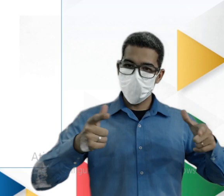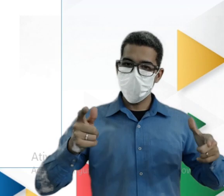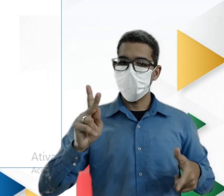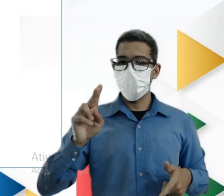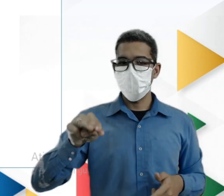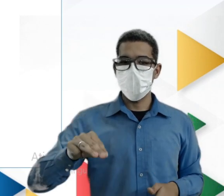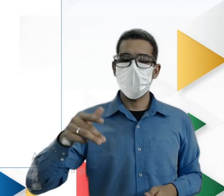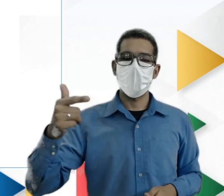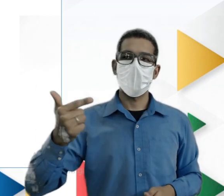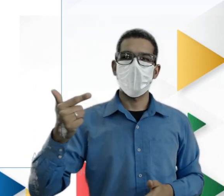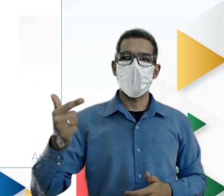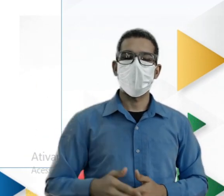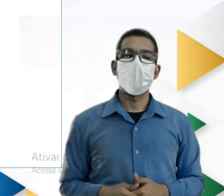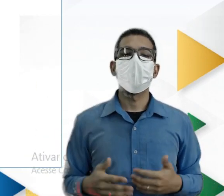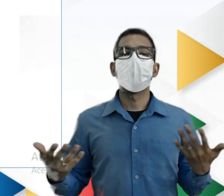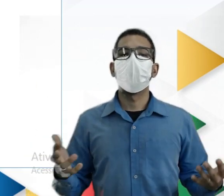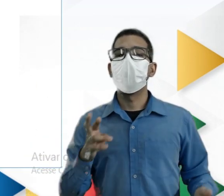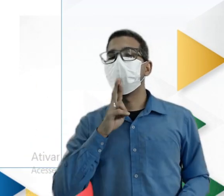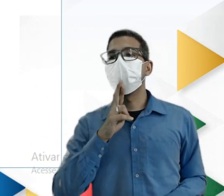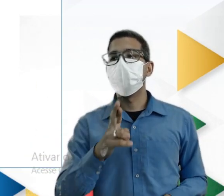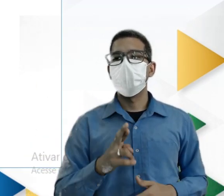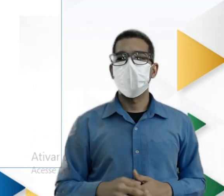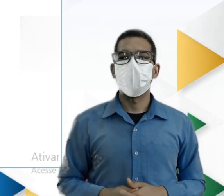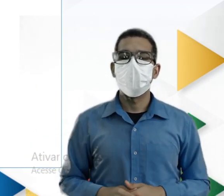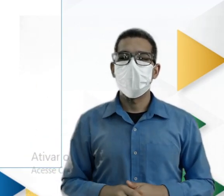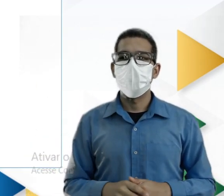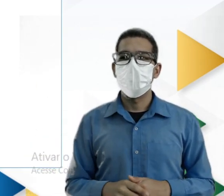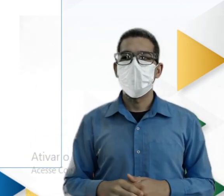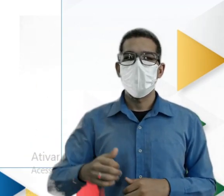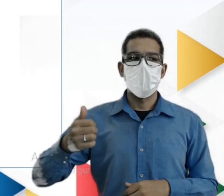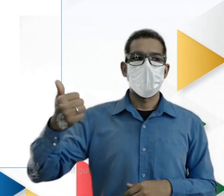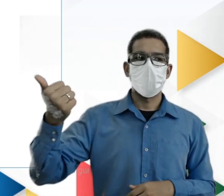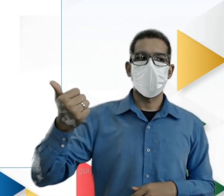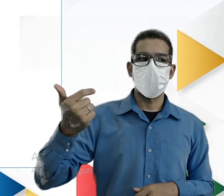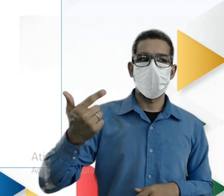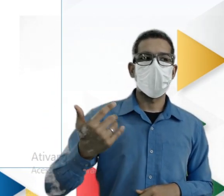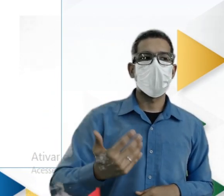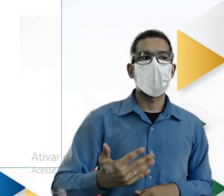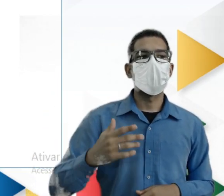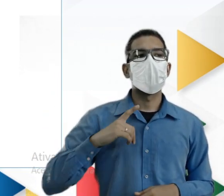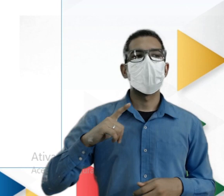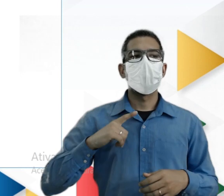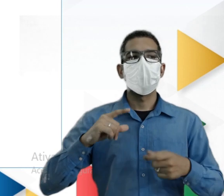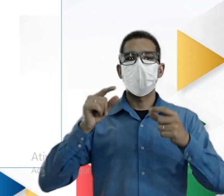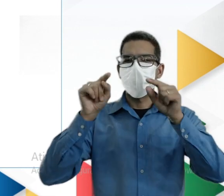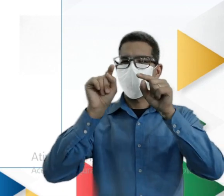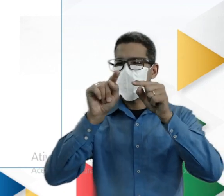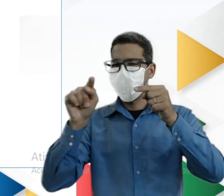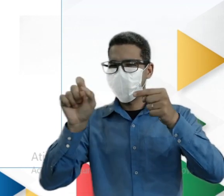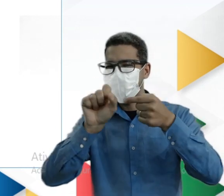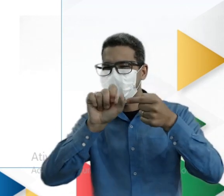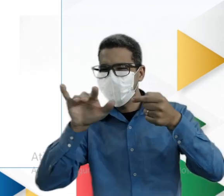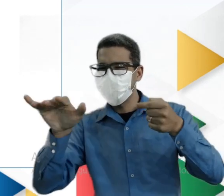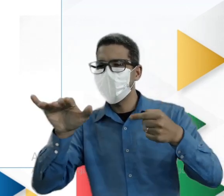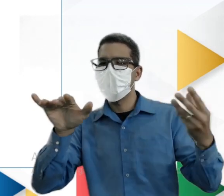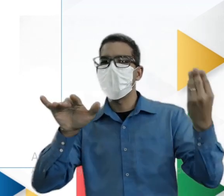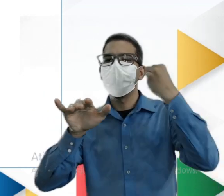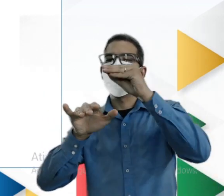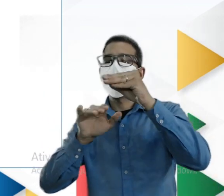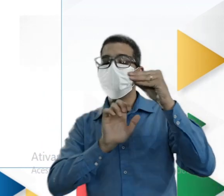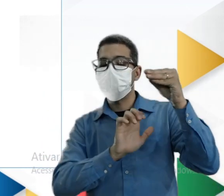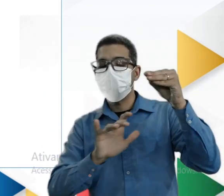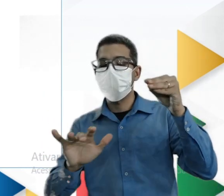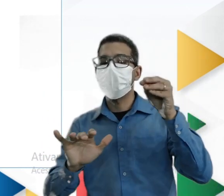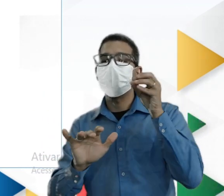quilômetro quadrado. Então, bora lá. Essas alternativas que vai complementar esses 3 lacunas dos pontinhos que eu falei para